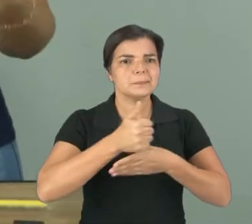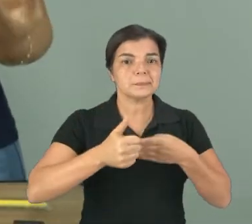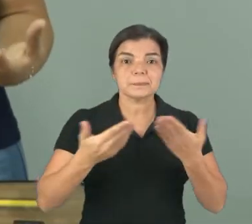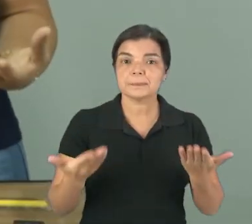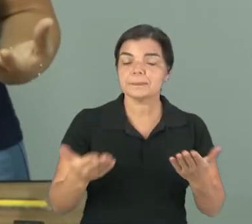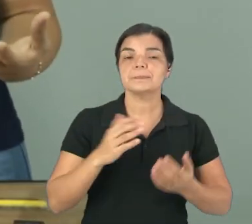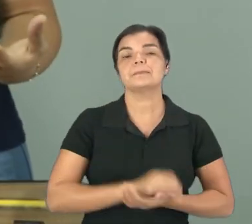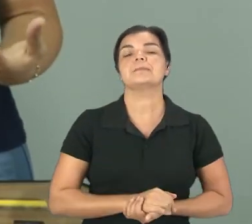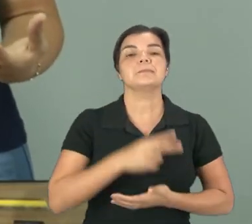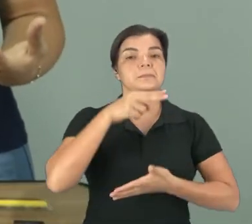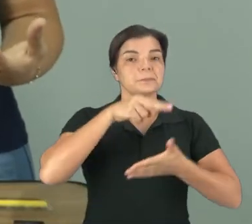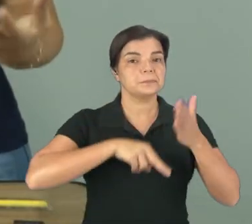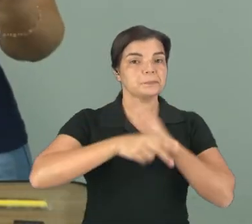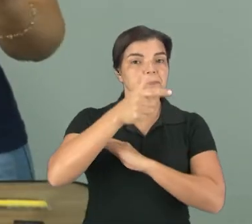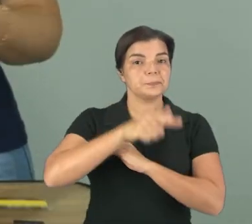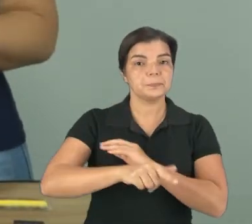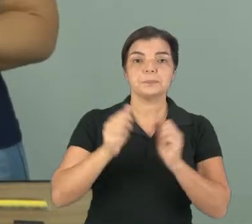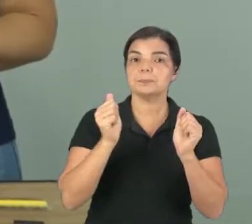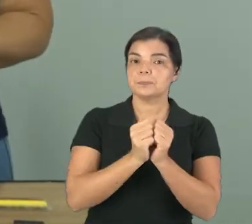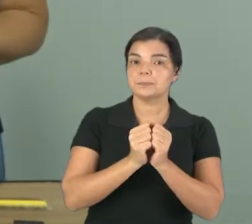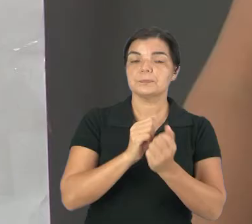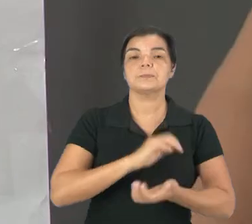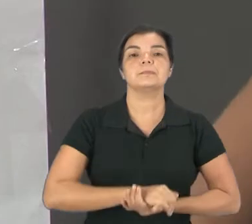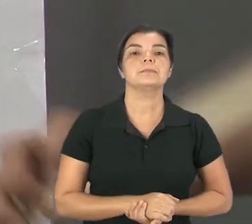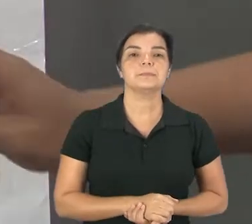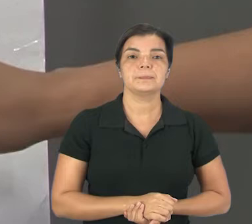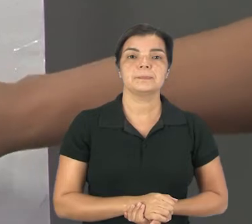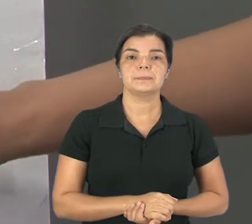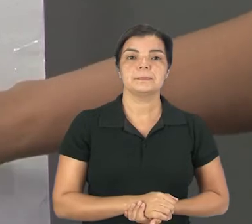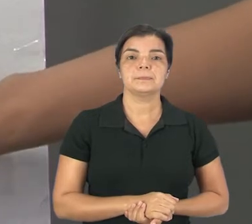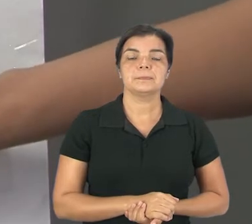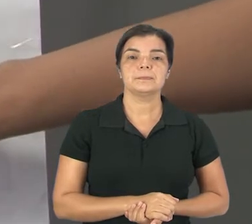história? Vamos ler novamente juntos, vamos lá?